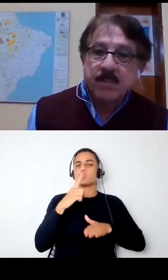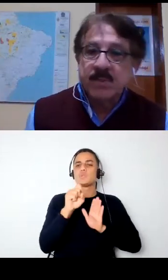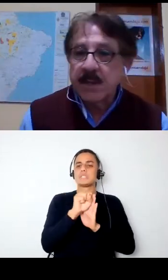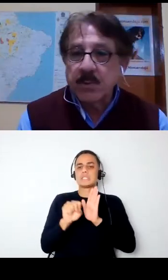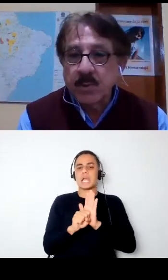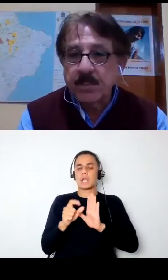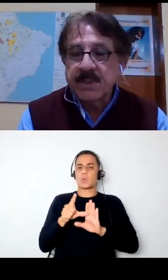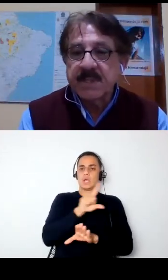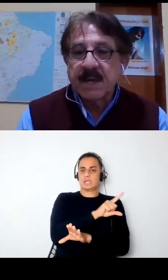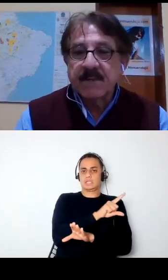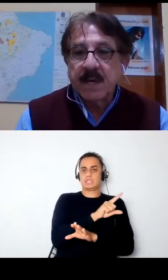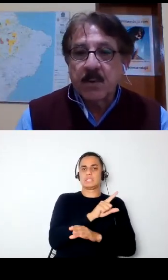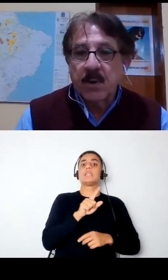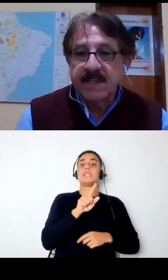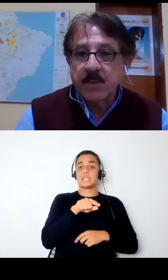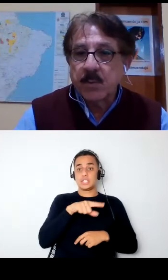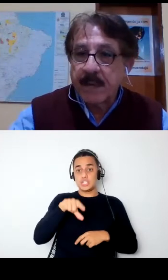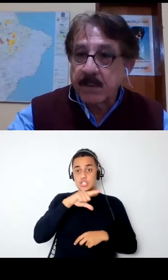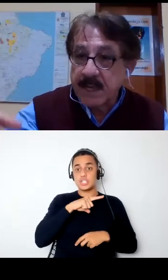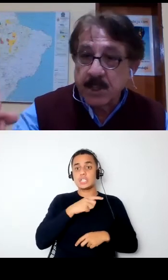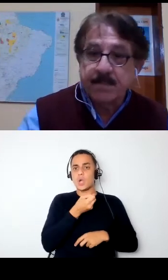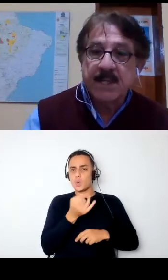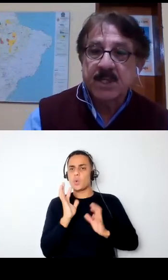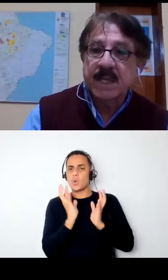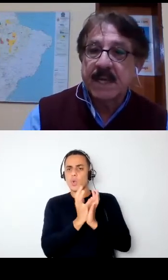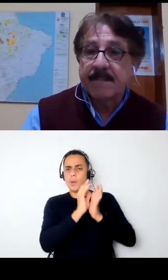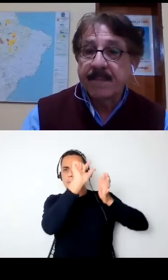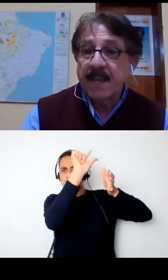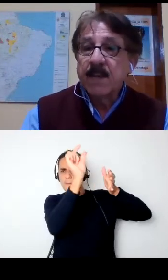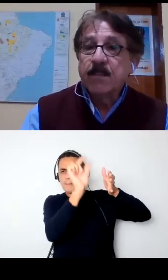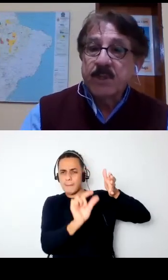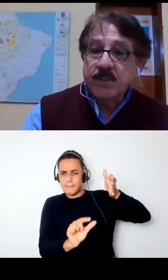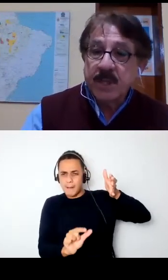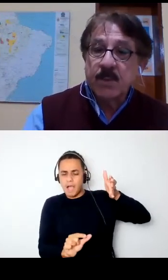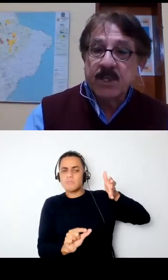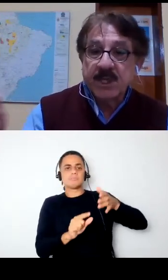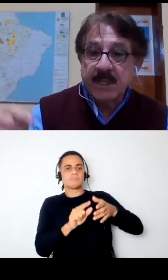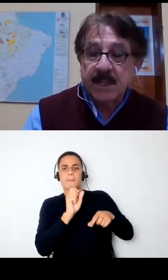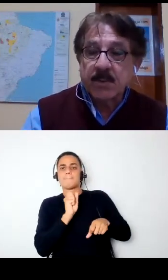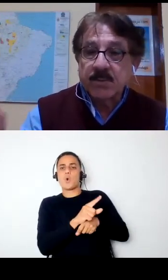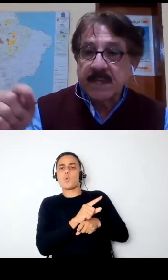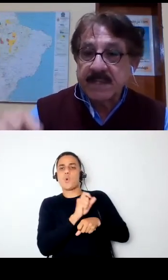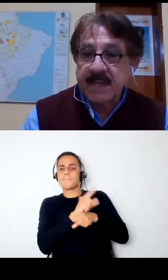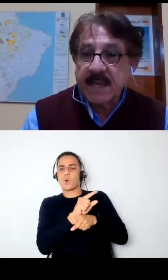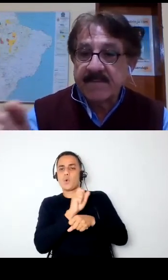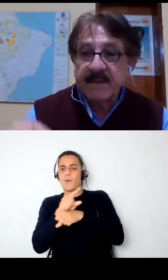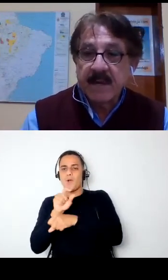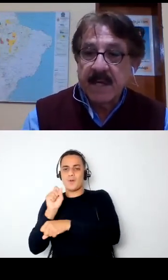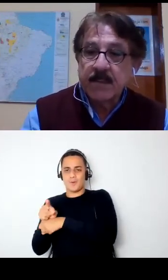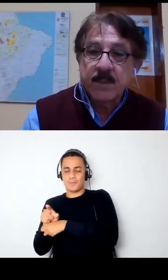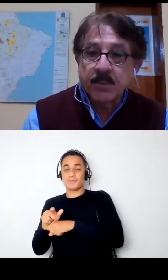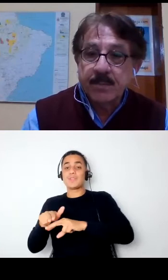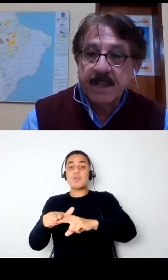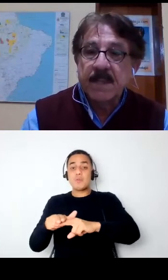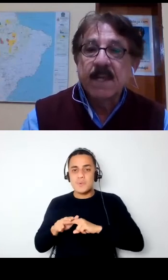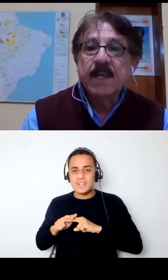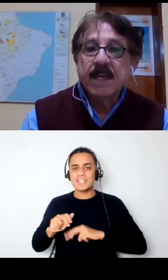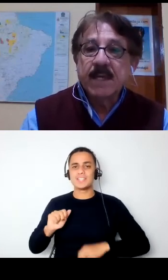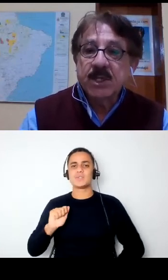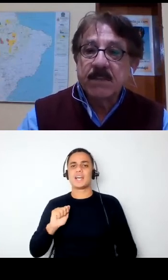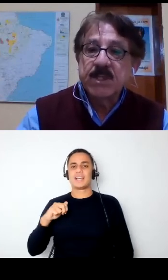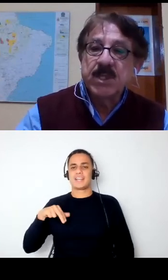e expulsaram grupos que estavam na costa e ocuparam grande parte dela. Por isso é que o Anchieta, quando descreve a língua